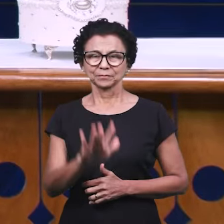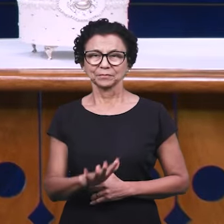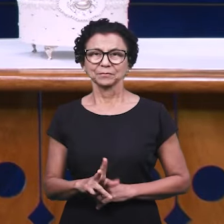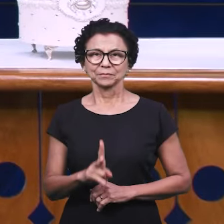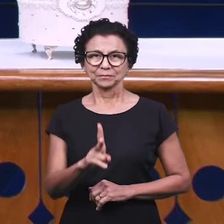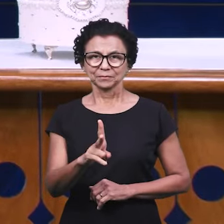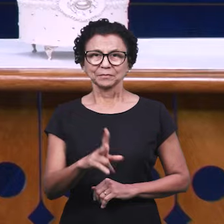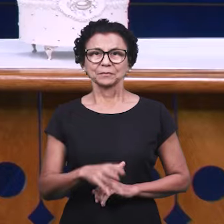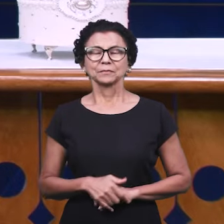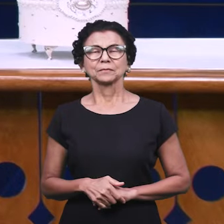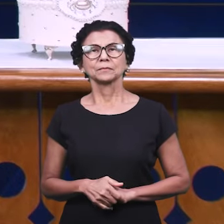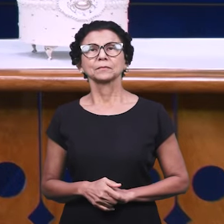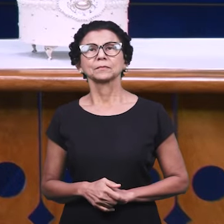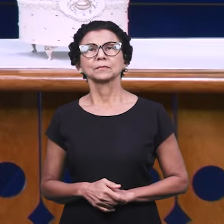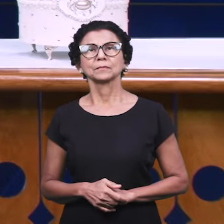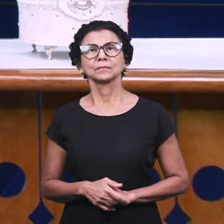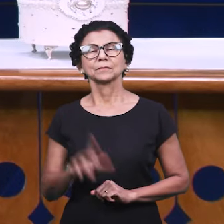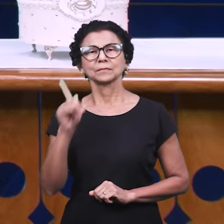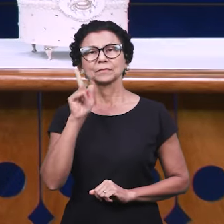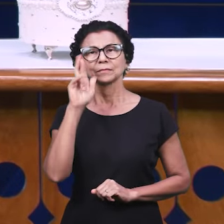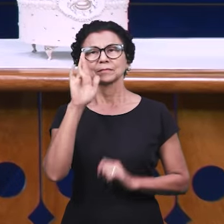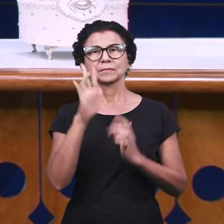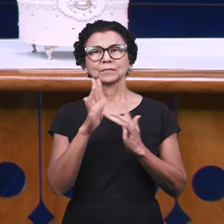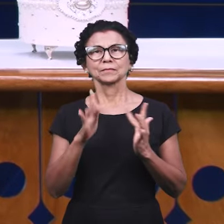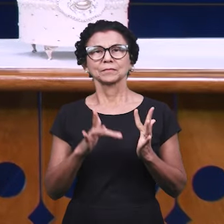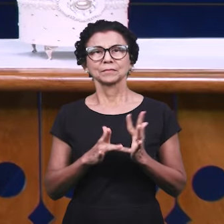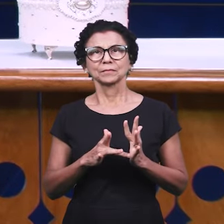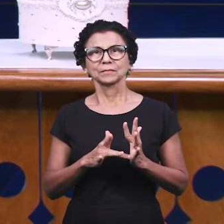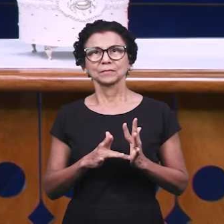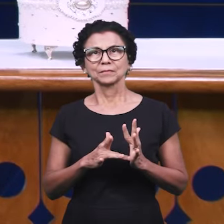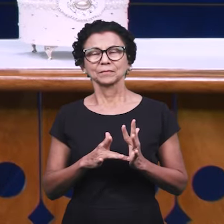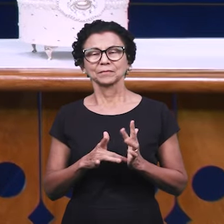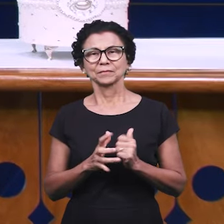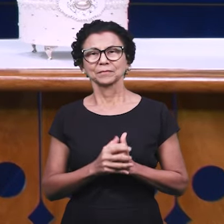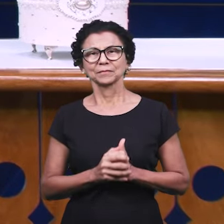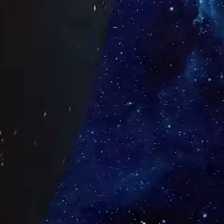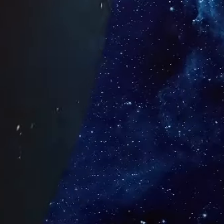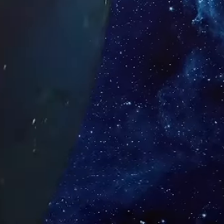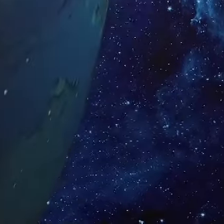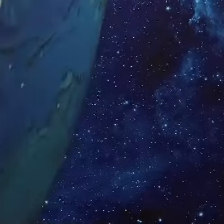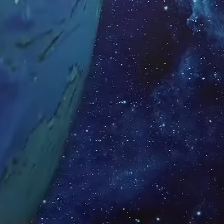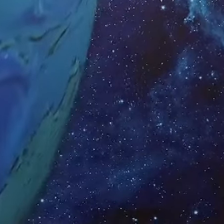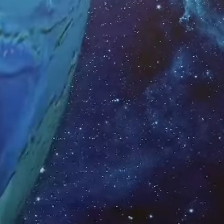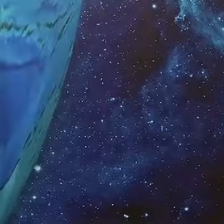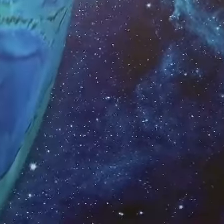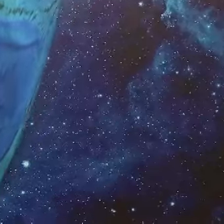abençoando. Nosso culto está encerrado. A todos a paz do Senhor Jesus. Que Deus te abençoe.